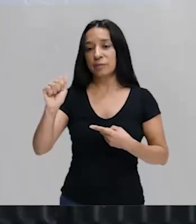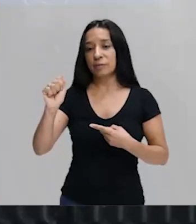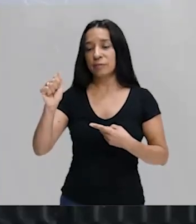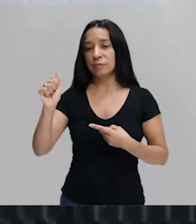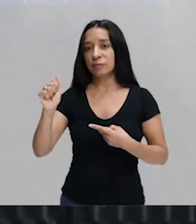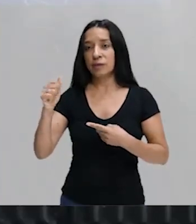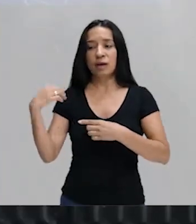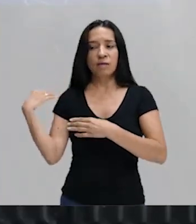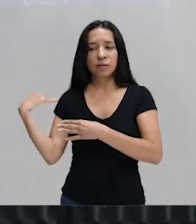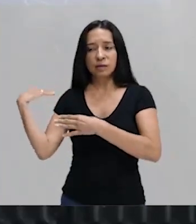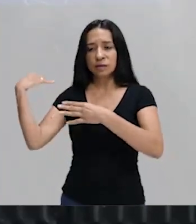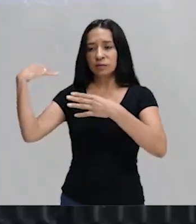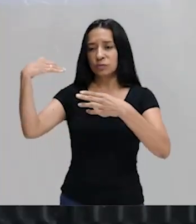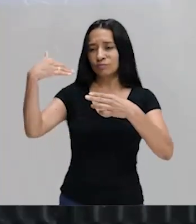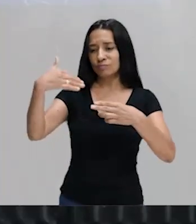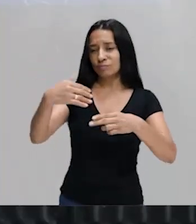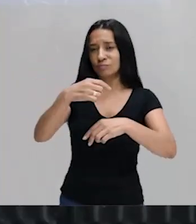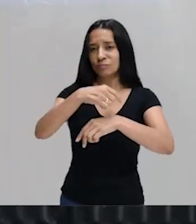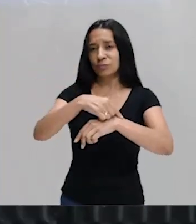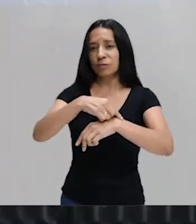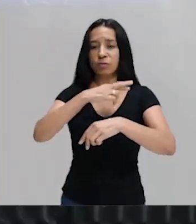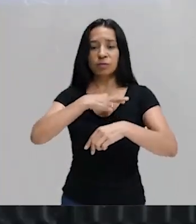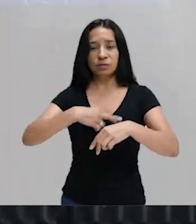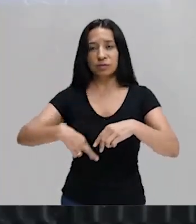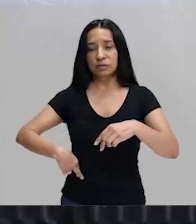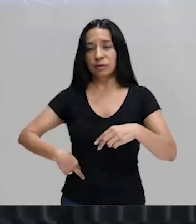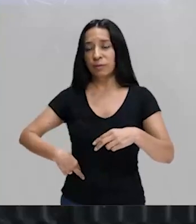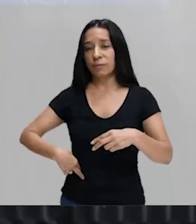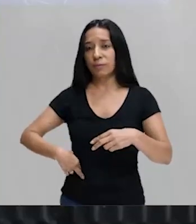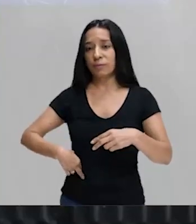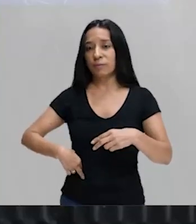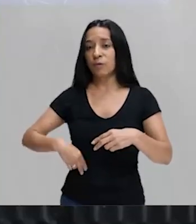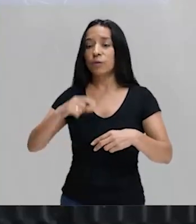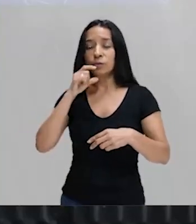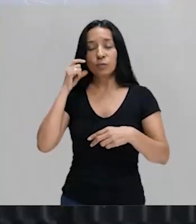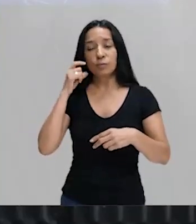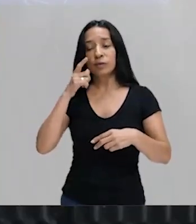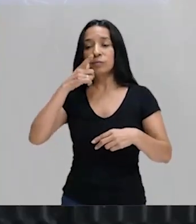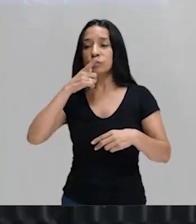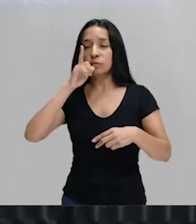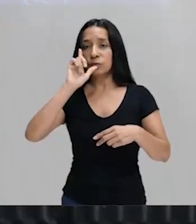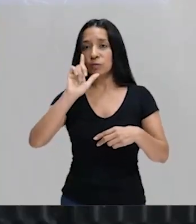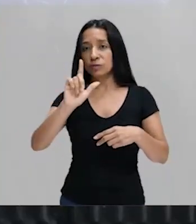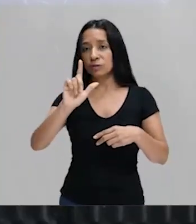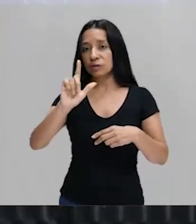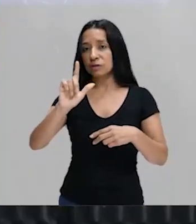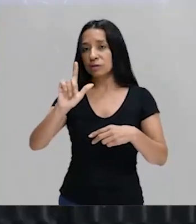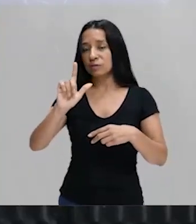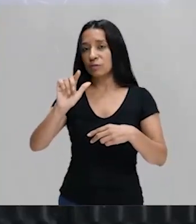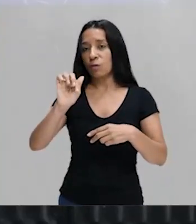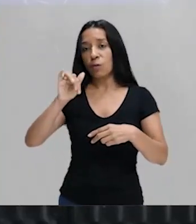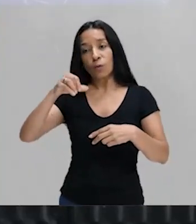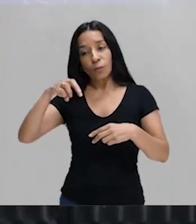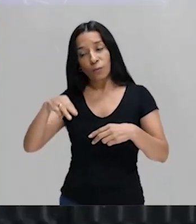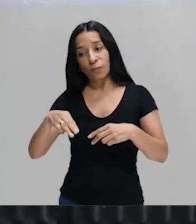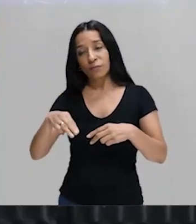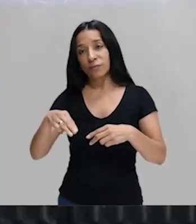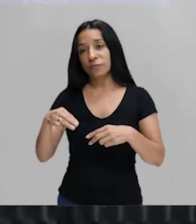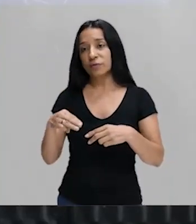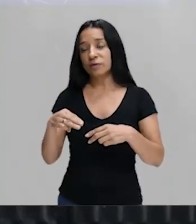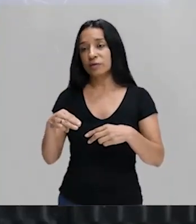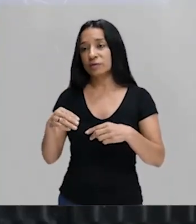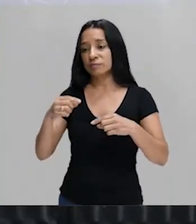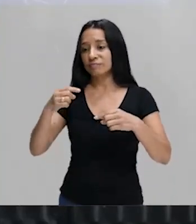regência, durou 10 anos. Então Dom Pedro ele conseguiu negociar o fim da Farroupilha.